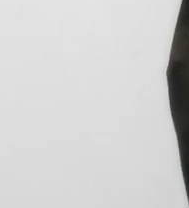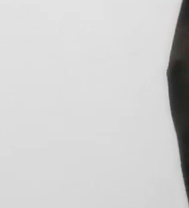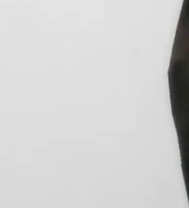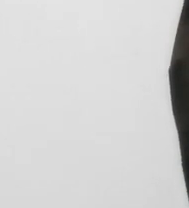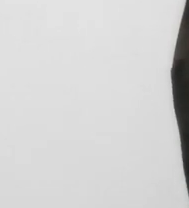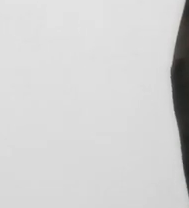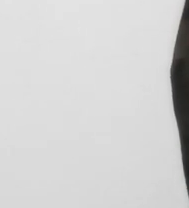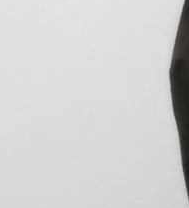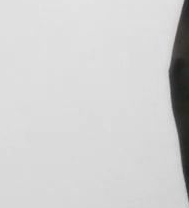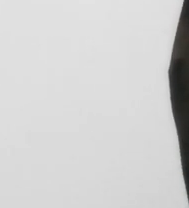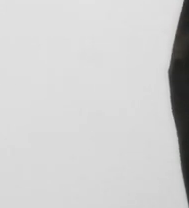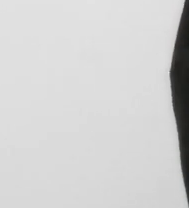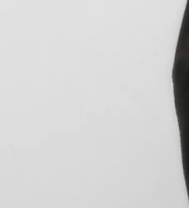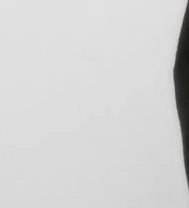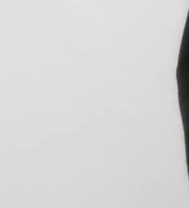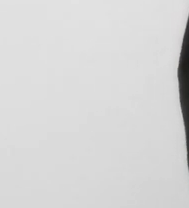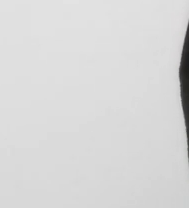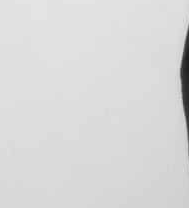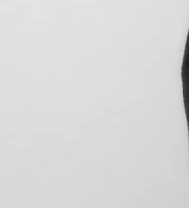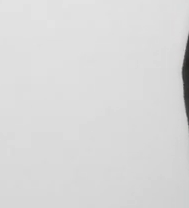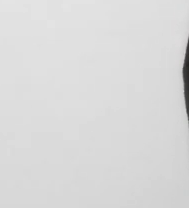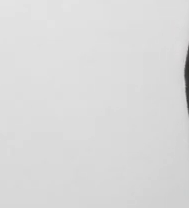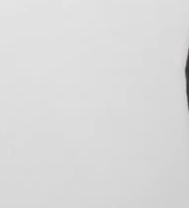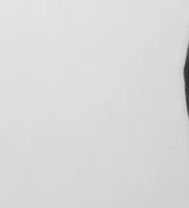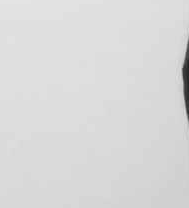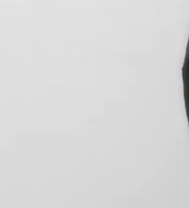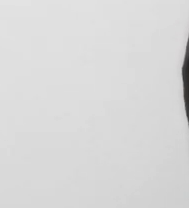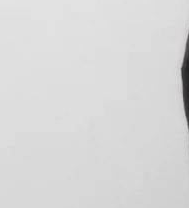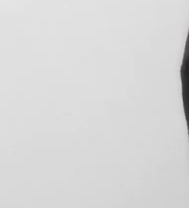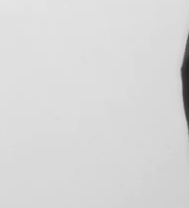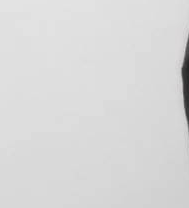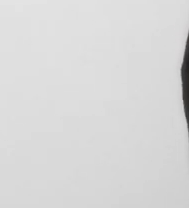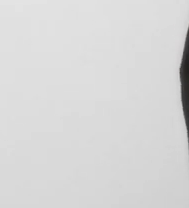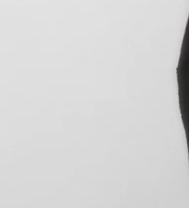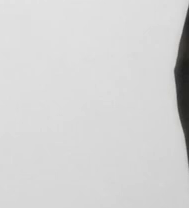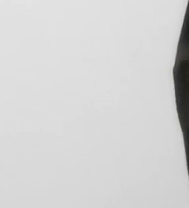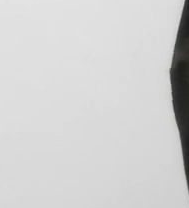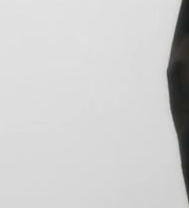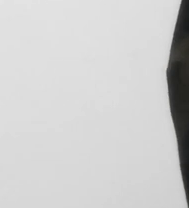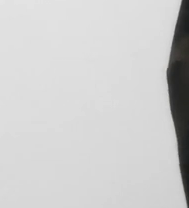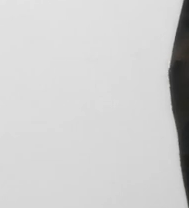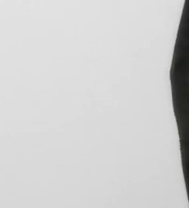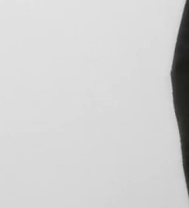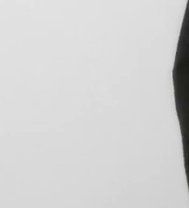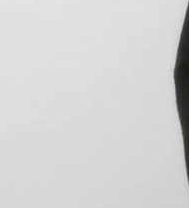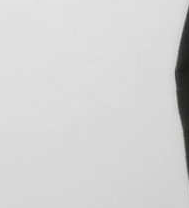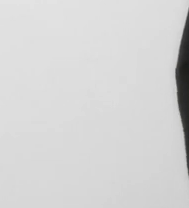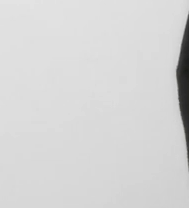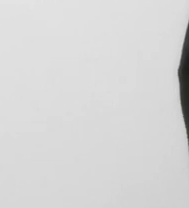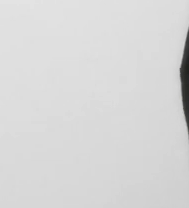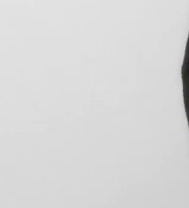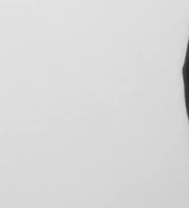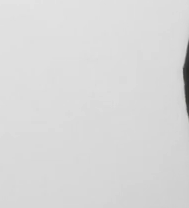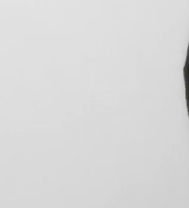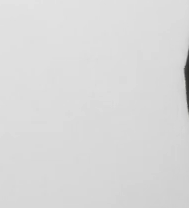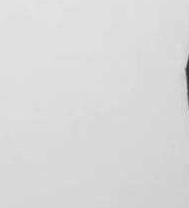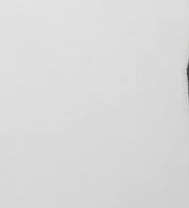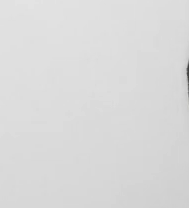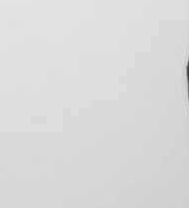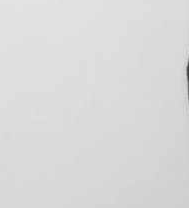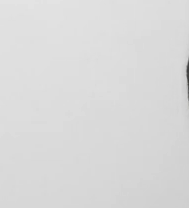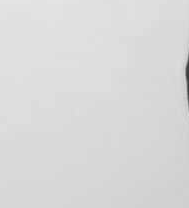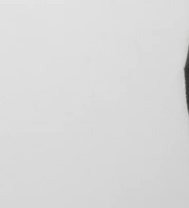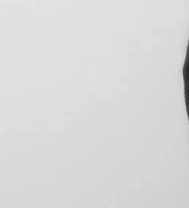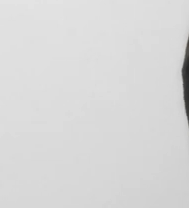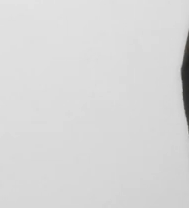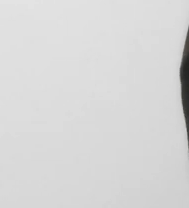clínica particular ela não aceita nenhum tipo de plano de saúde a gente tá com déficit muito grande financeiramente por